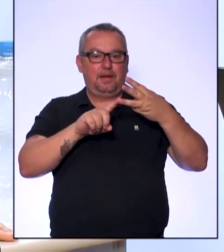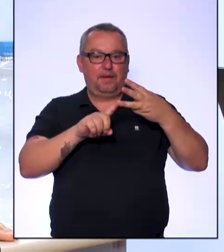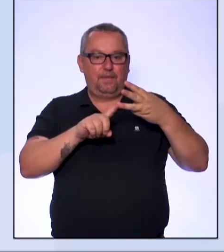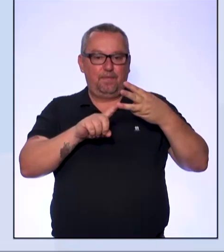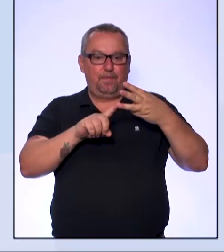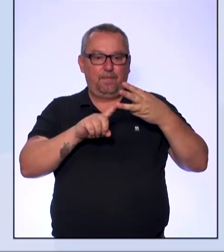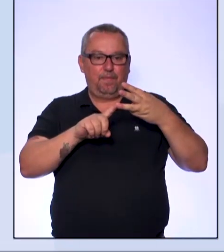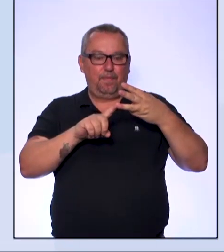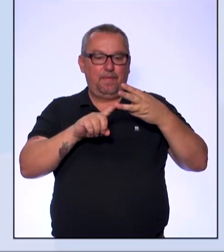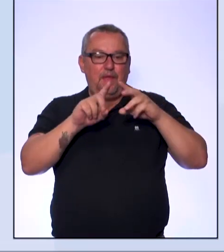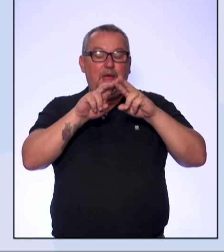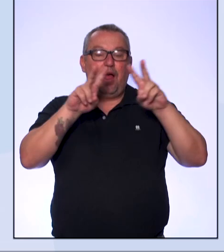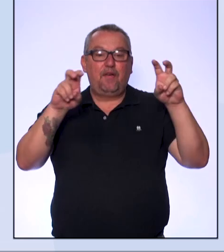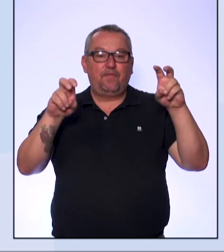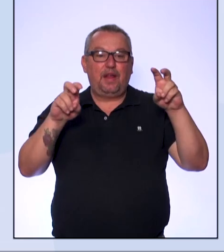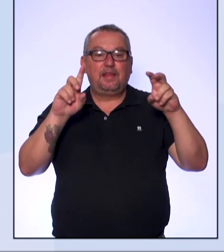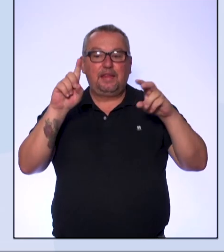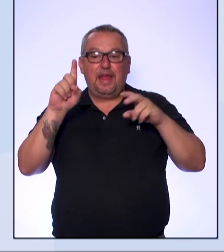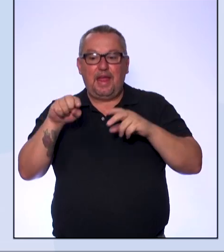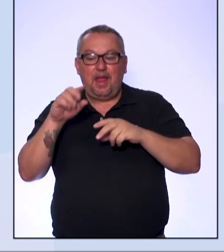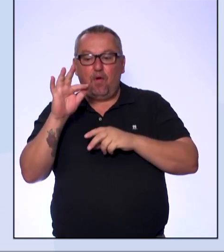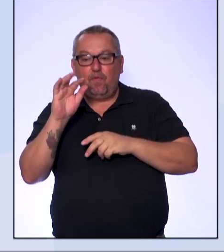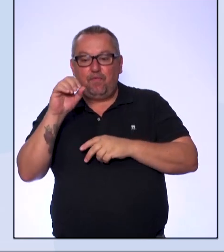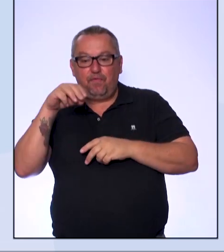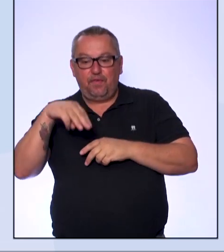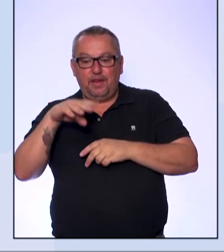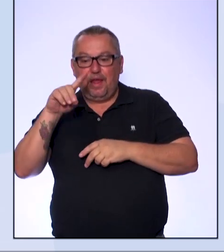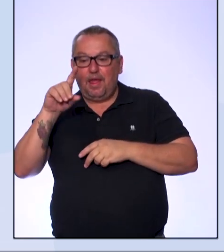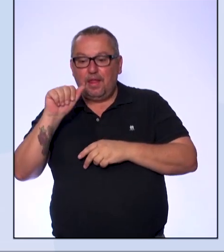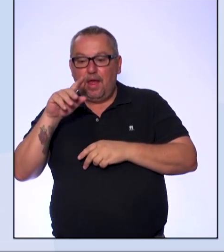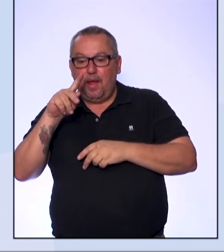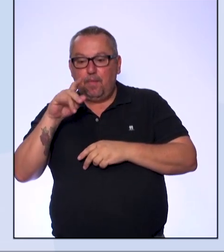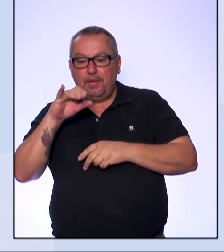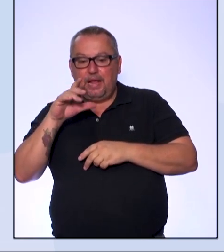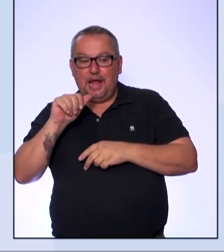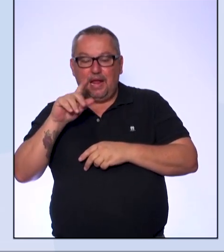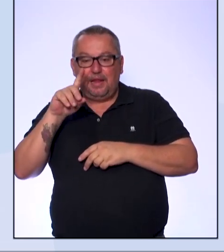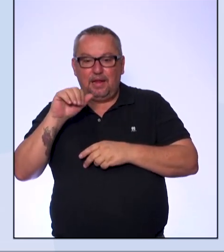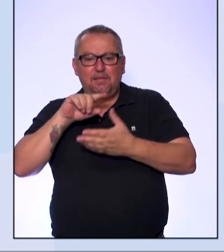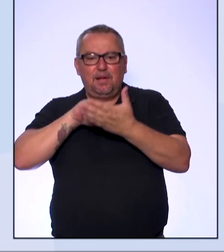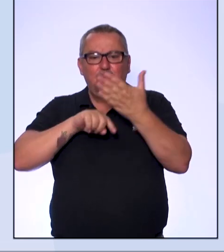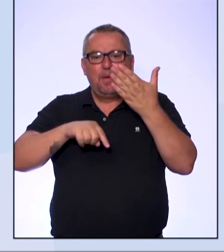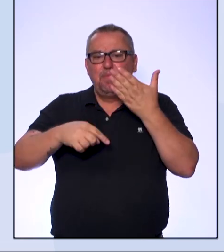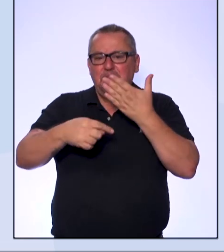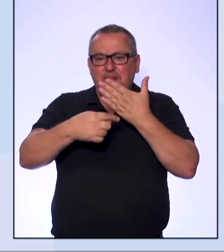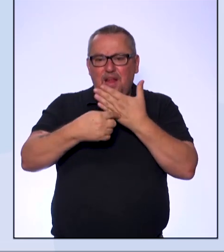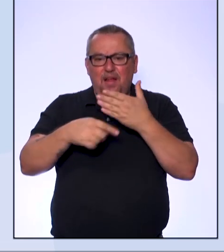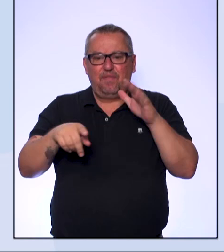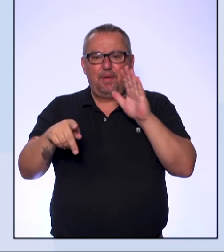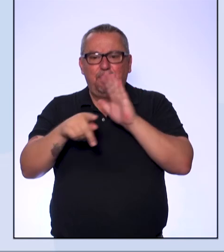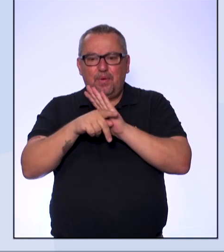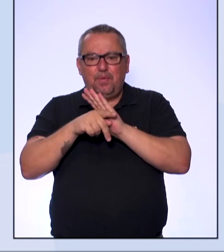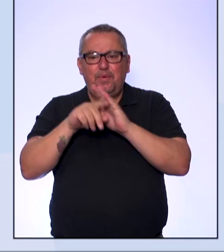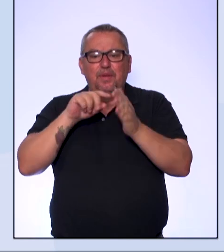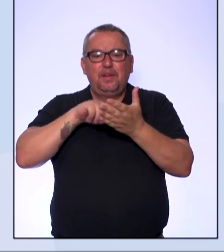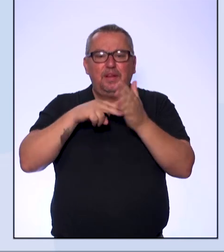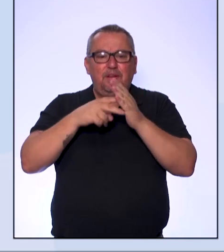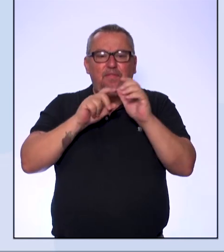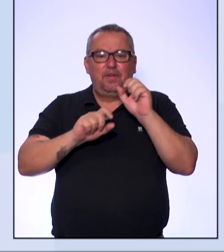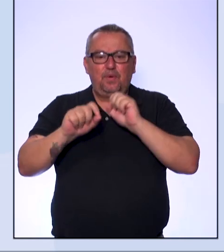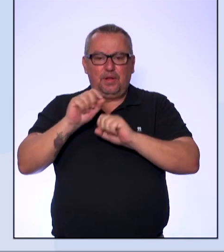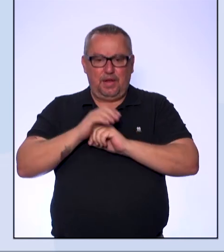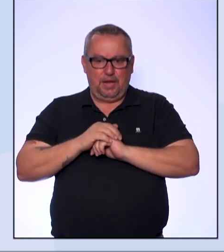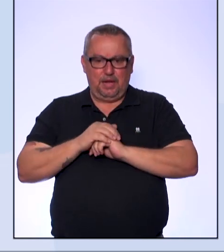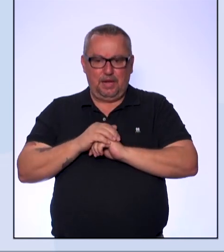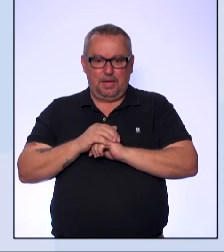"é o fim da picada", no título do texto 1, remete a uma expressão popular. Qual é o seu sentido no texto? Vocês já ouviram falar?